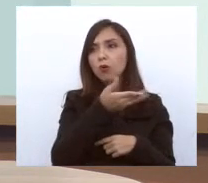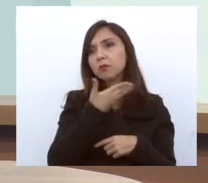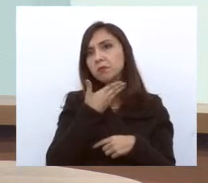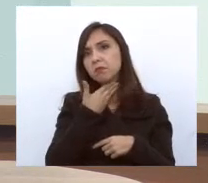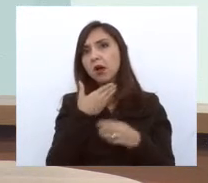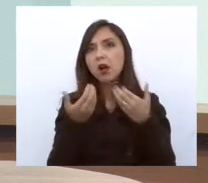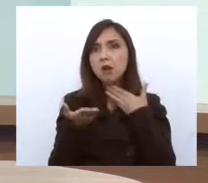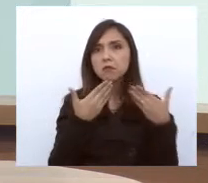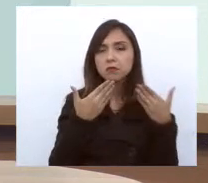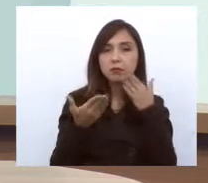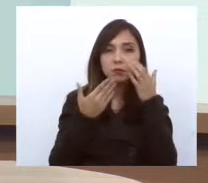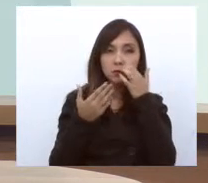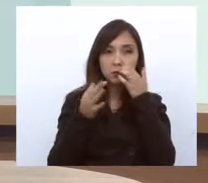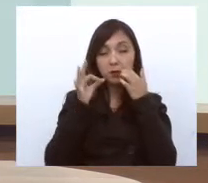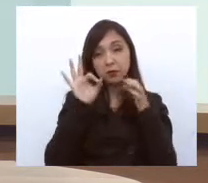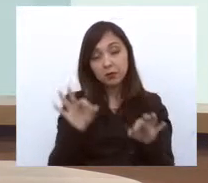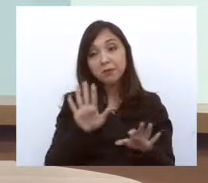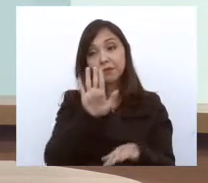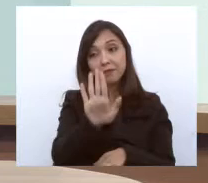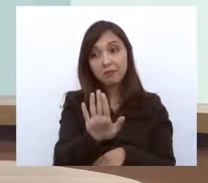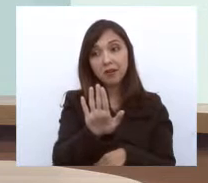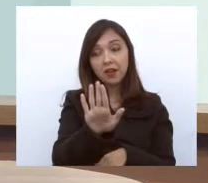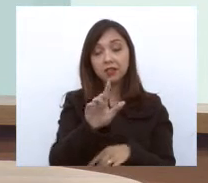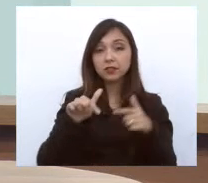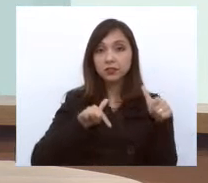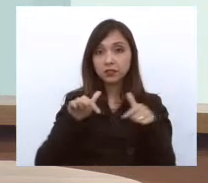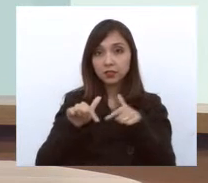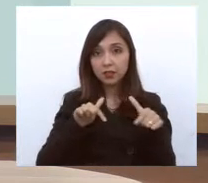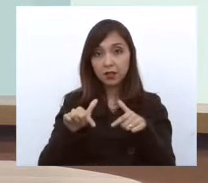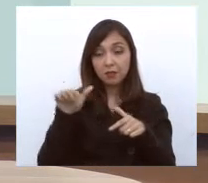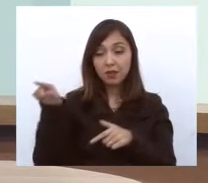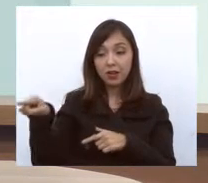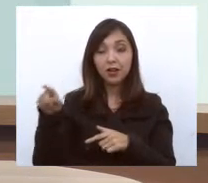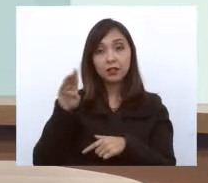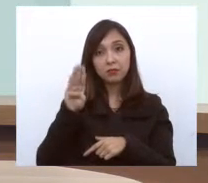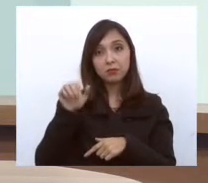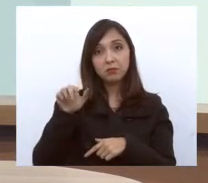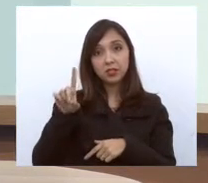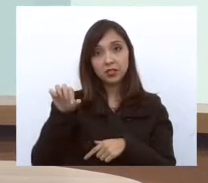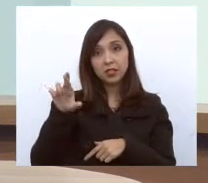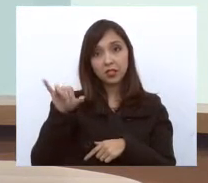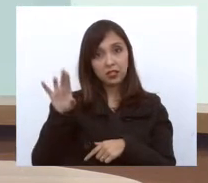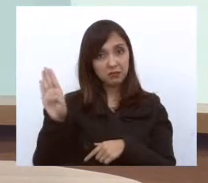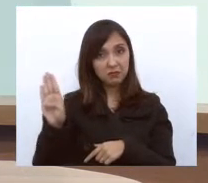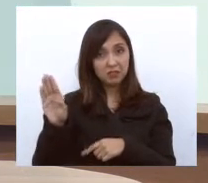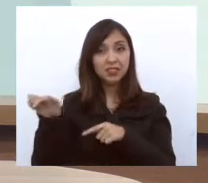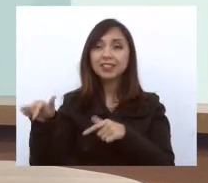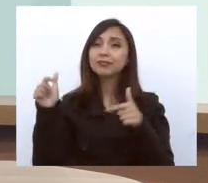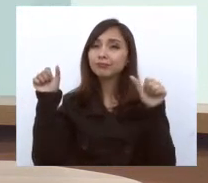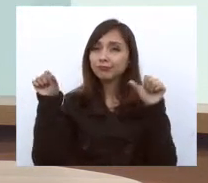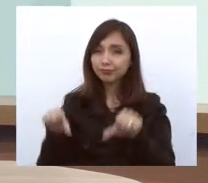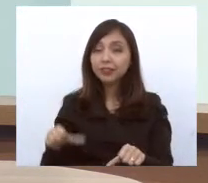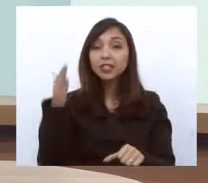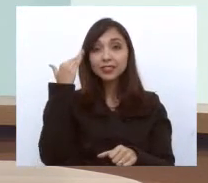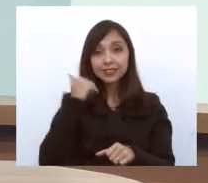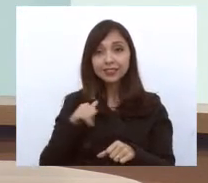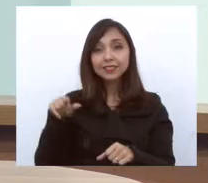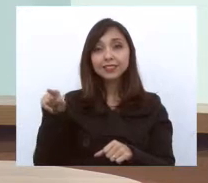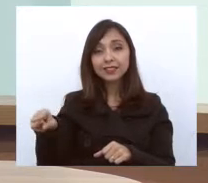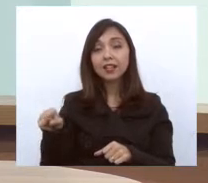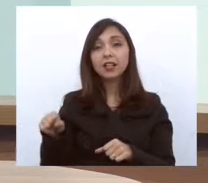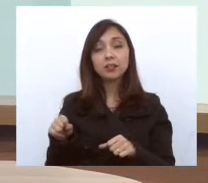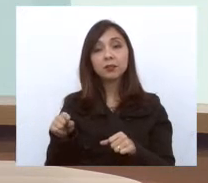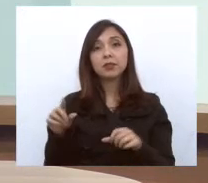dele, mas no que se refere ao trabalho feito pela Bandeirante Energia, o senhor que está em casa, a senhora que está em casa, sabe muito bem